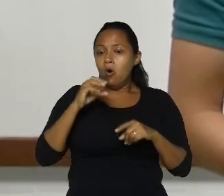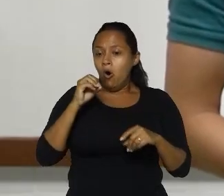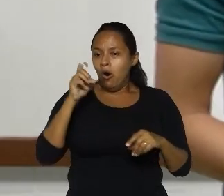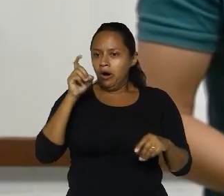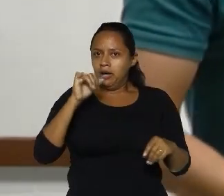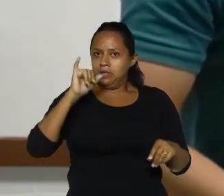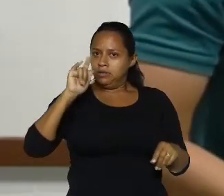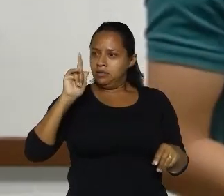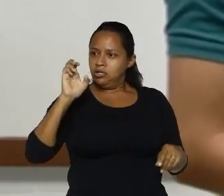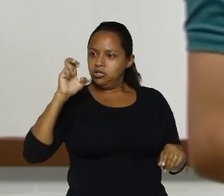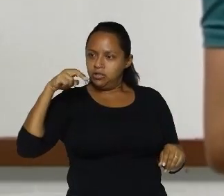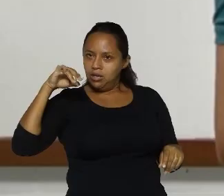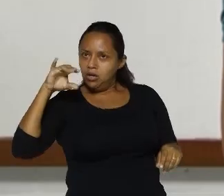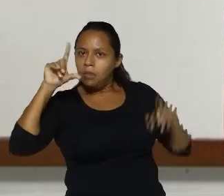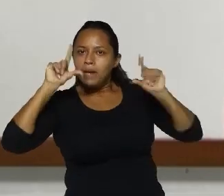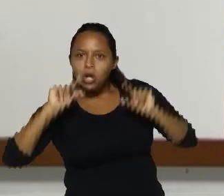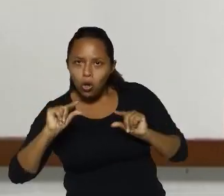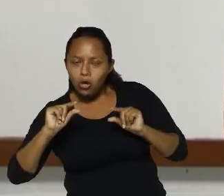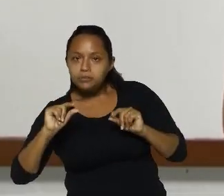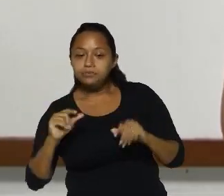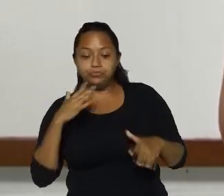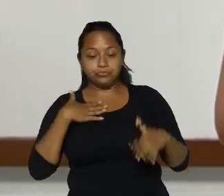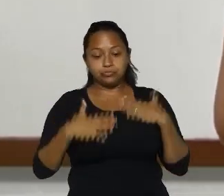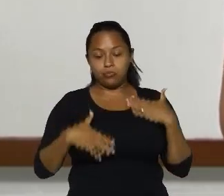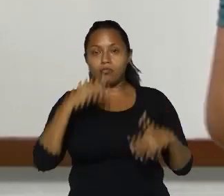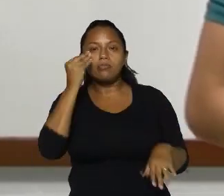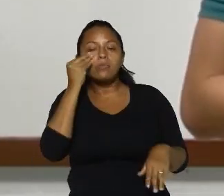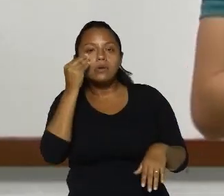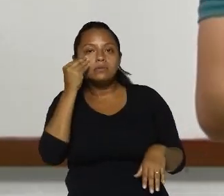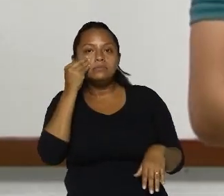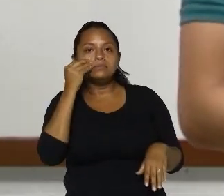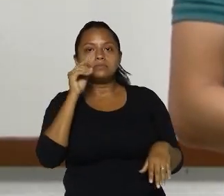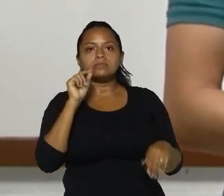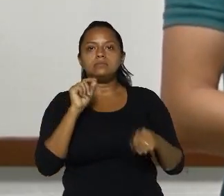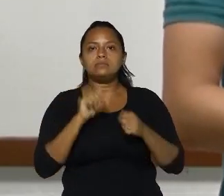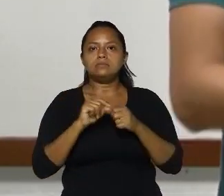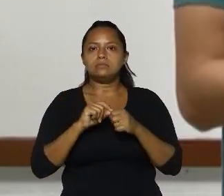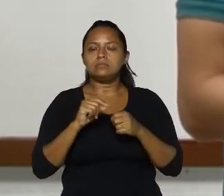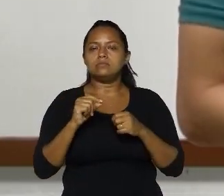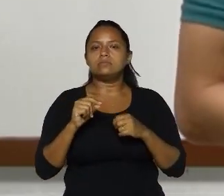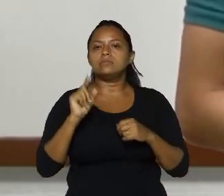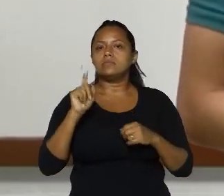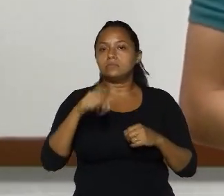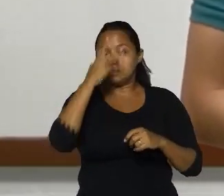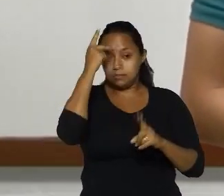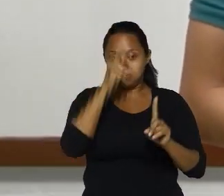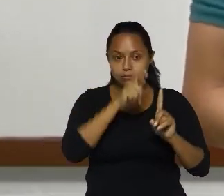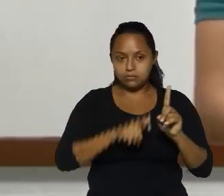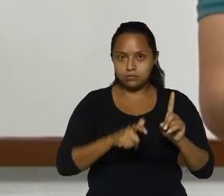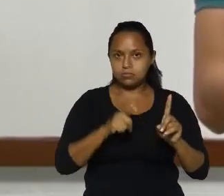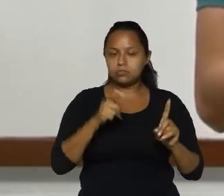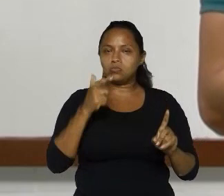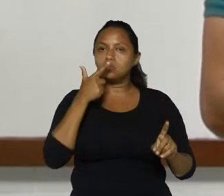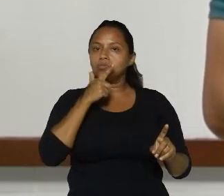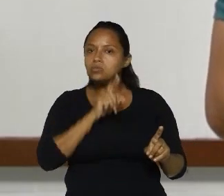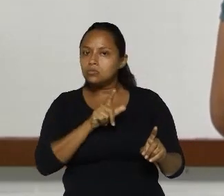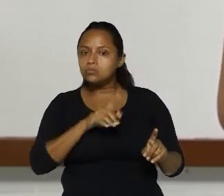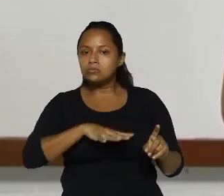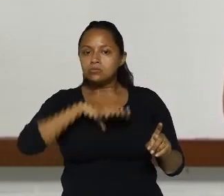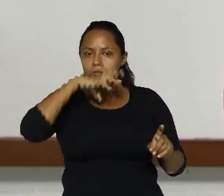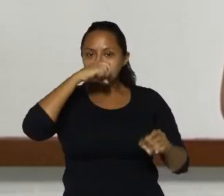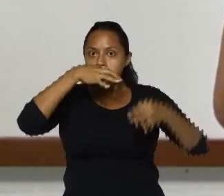menor. O que o corpo vai tentar realizar para que essa pessoa tenha a